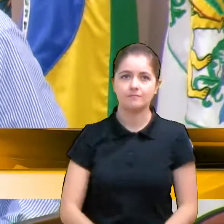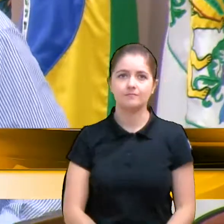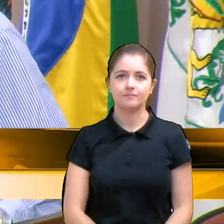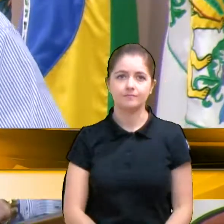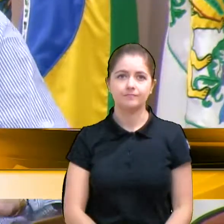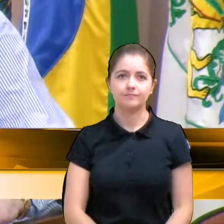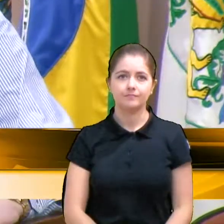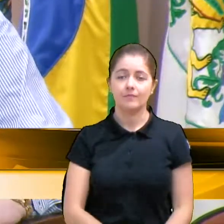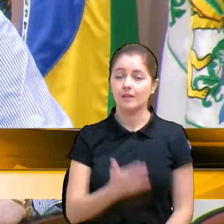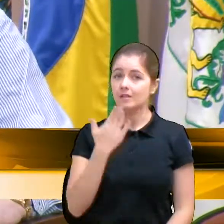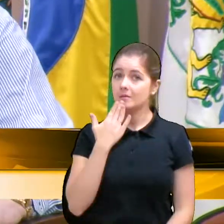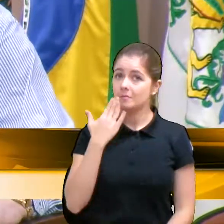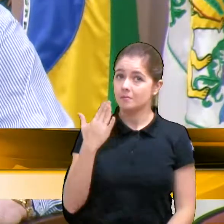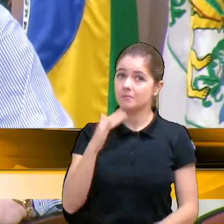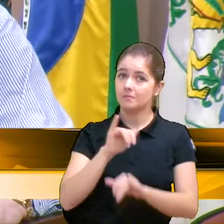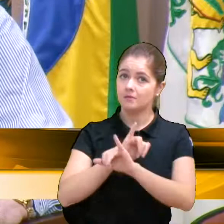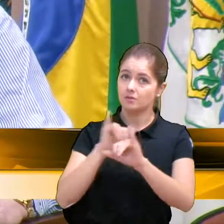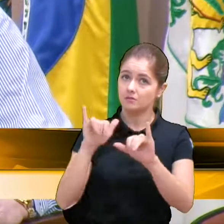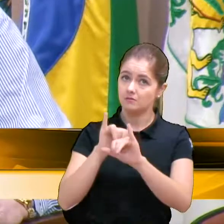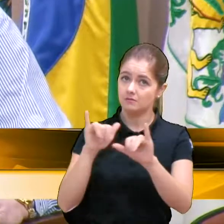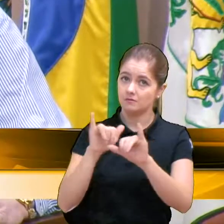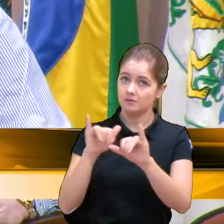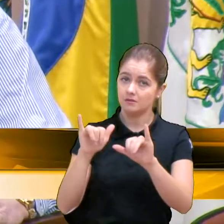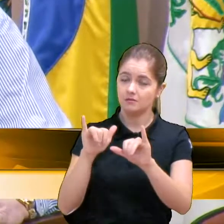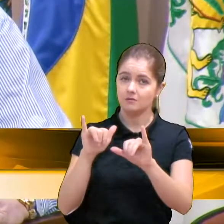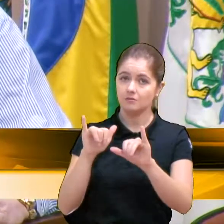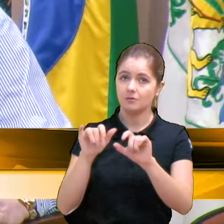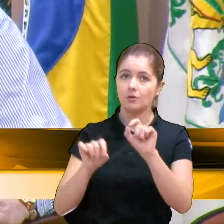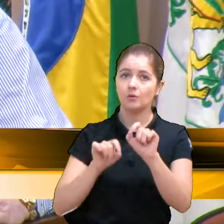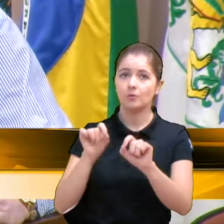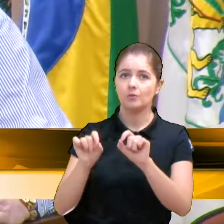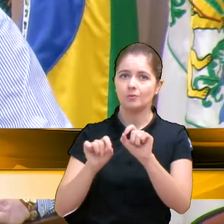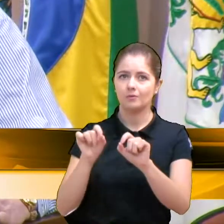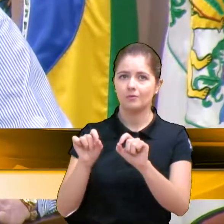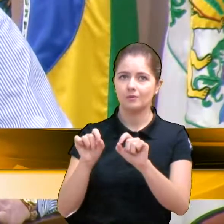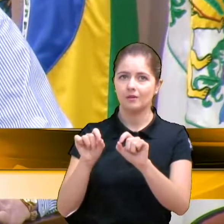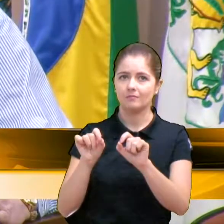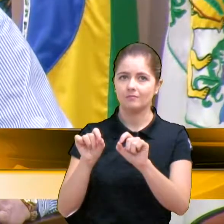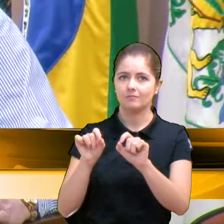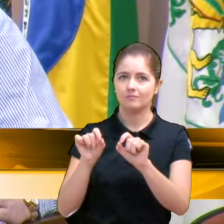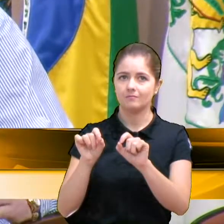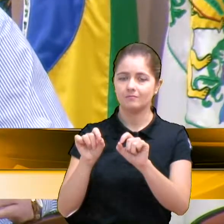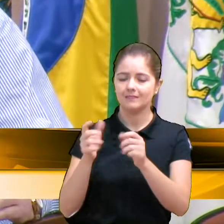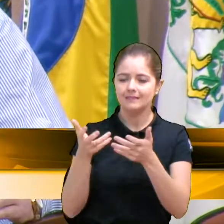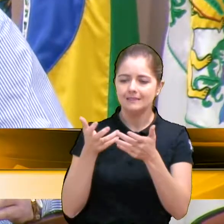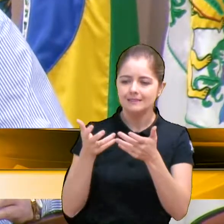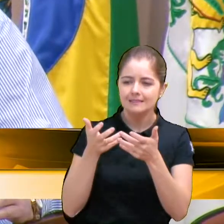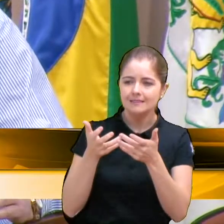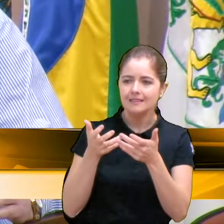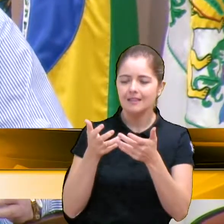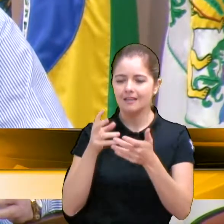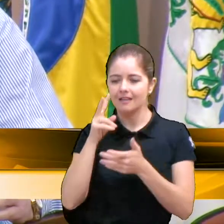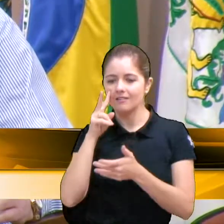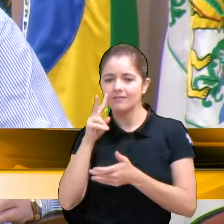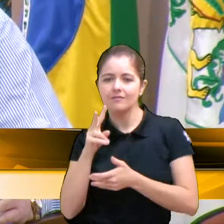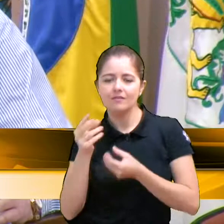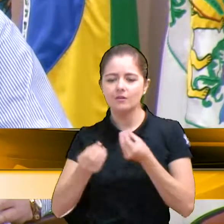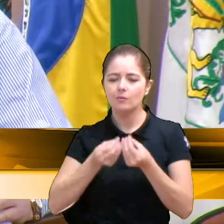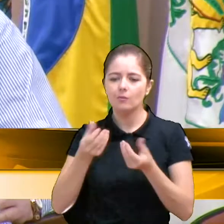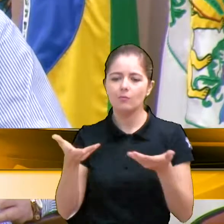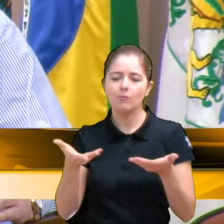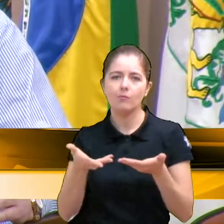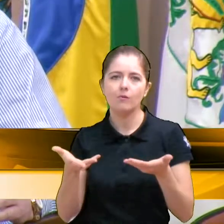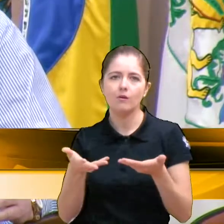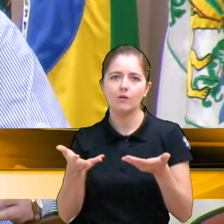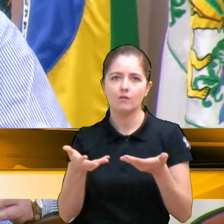Então, com esse pedido de informações, nós estamos efetivamente procurando conhecer a real situação do município, quais